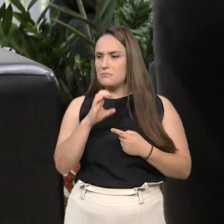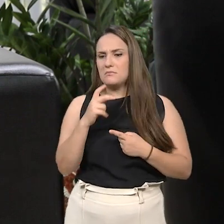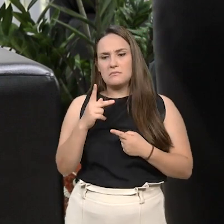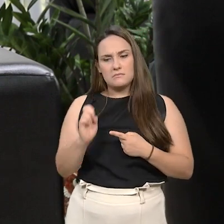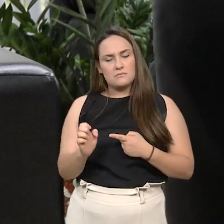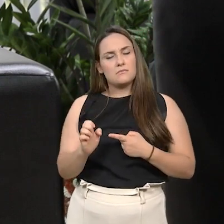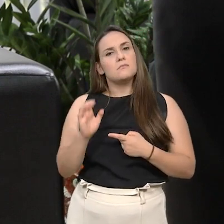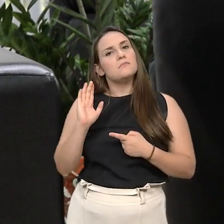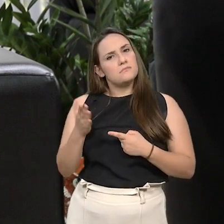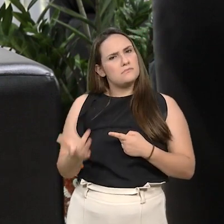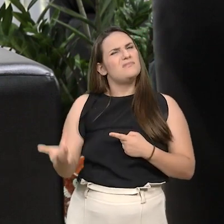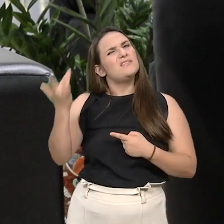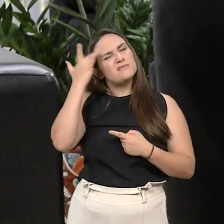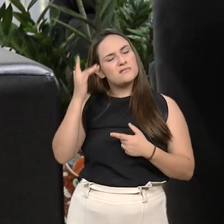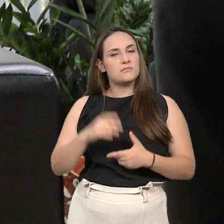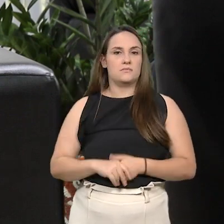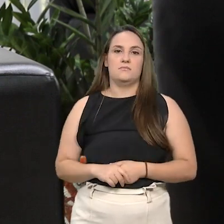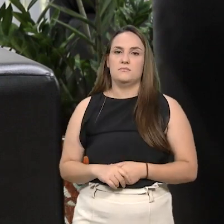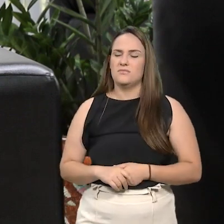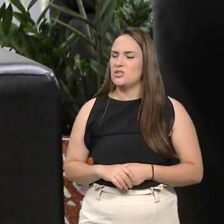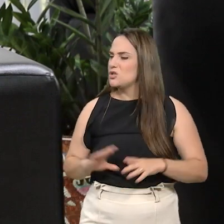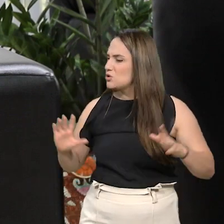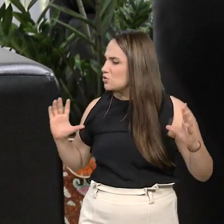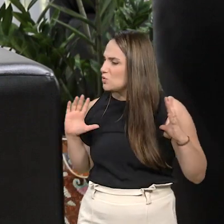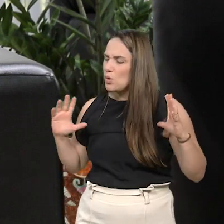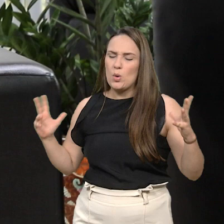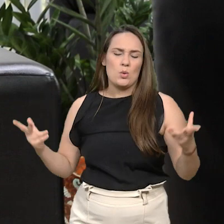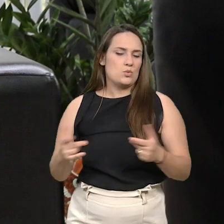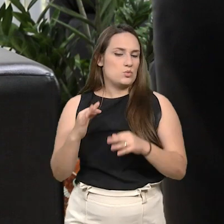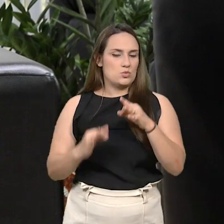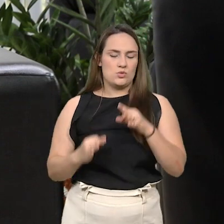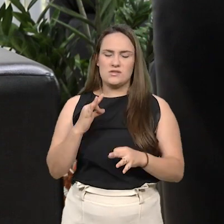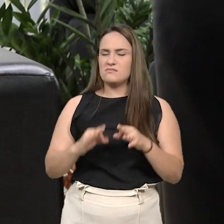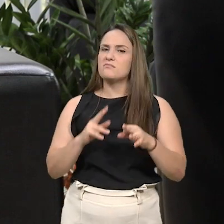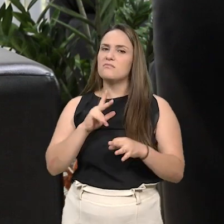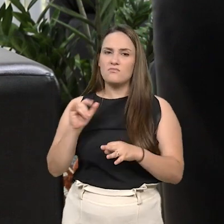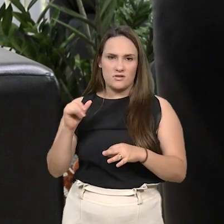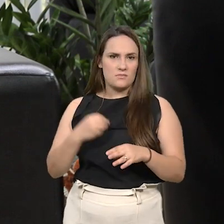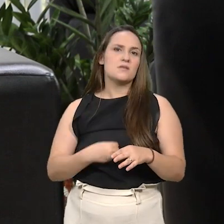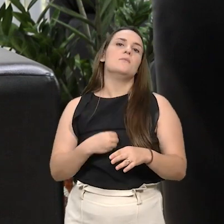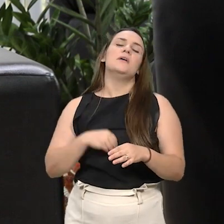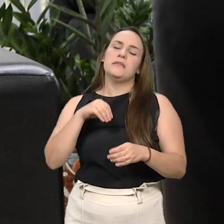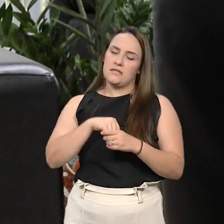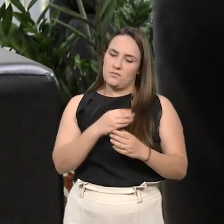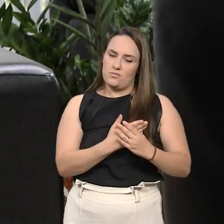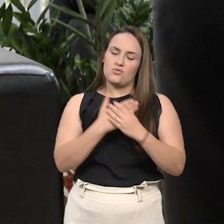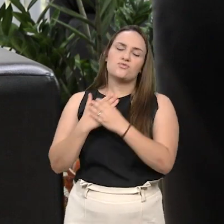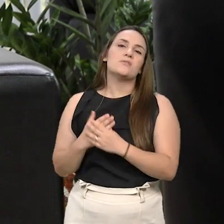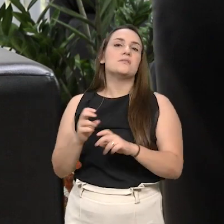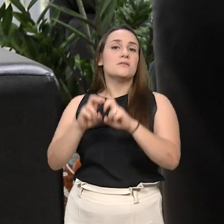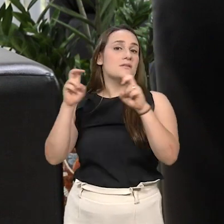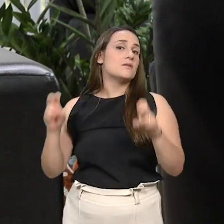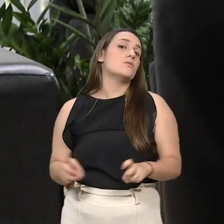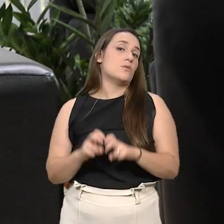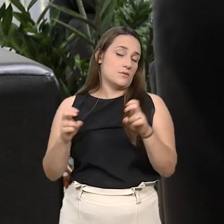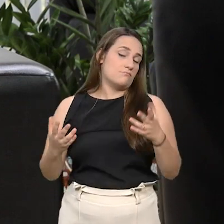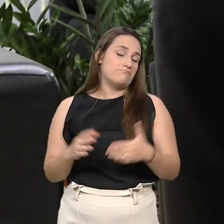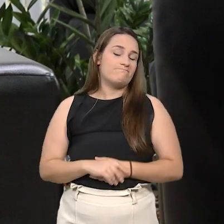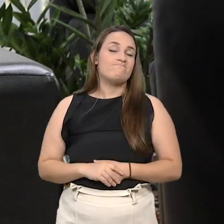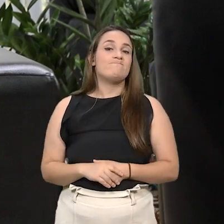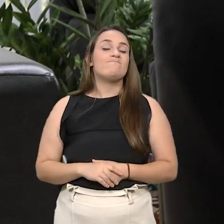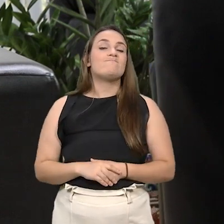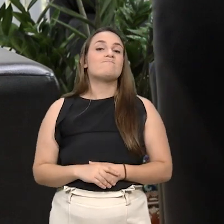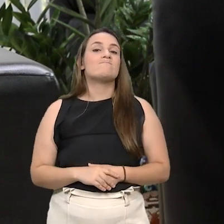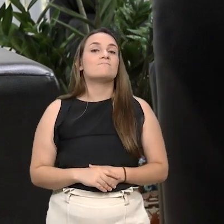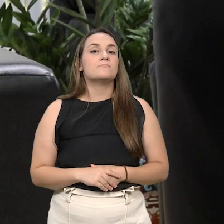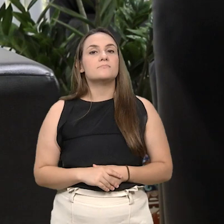vamos trazer todos os juízos, salvo aqueles pequenos números, para a Central de Processamento Eletrônico. Então hoje nós vivemos em que momento?